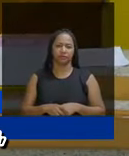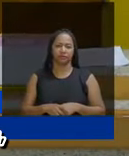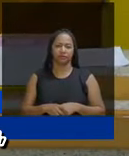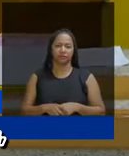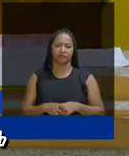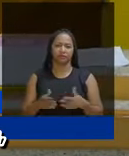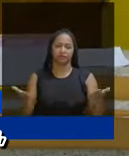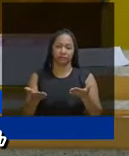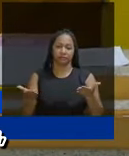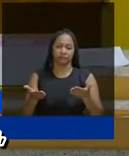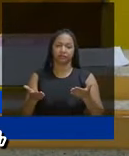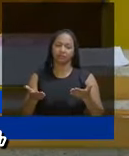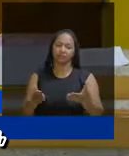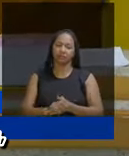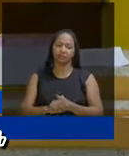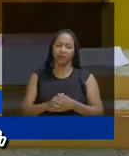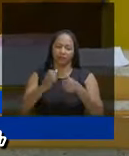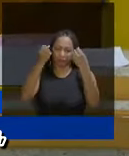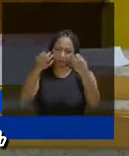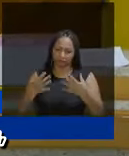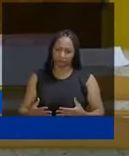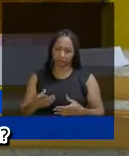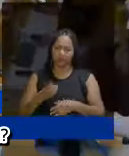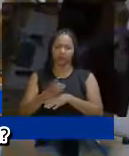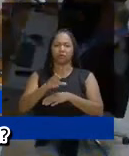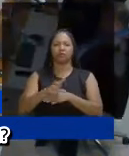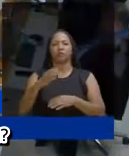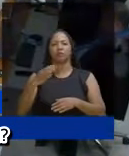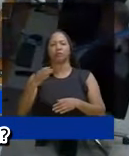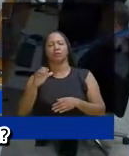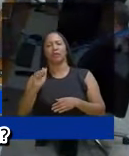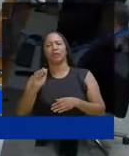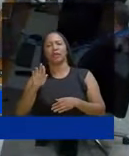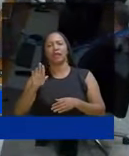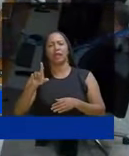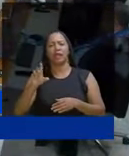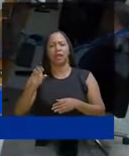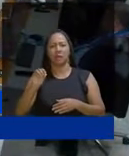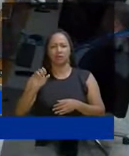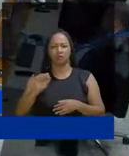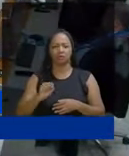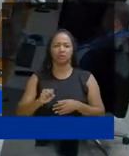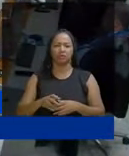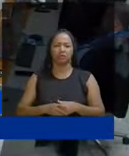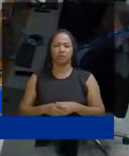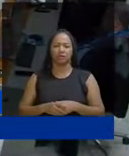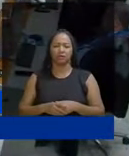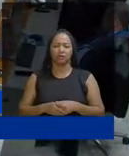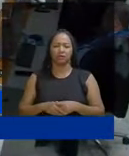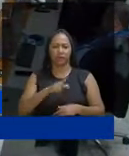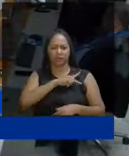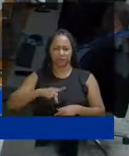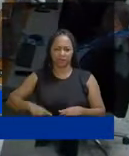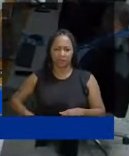Está com a palavra o doutor Carlos Fernandes, que pediu vista. Imagem ampla do plenário. Questão de ordem. Pois